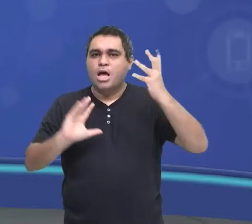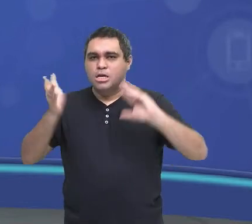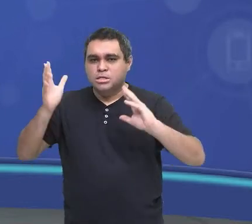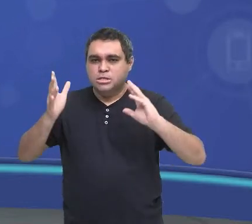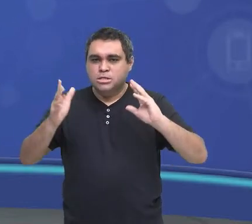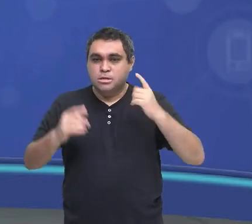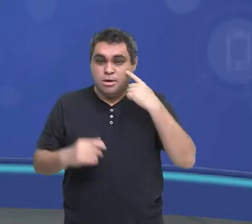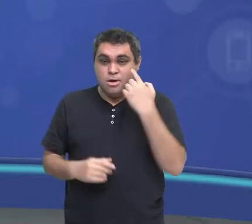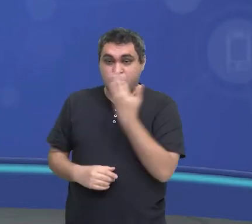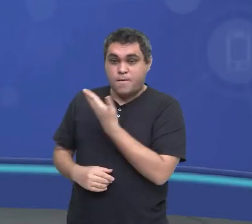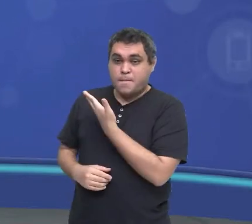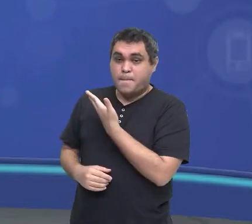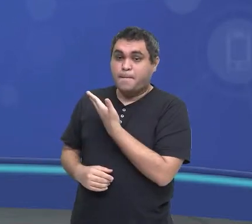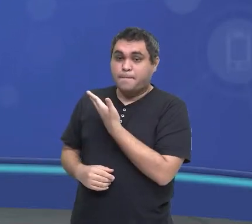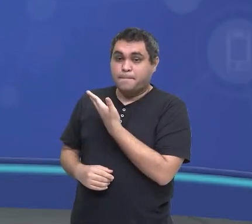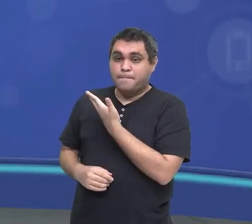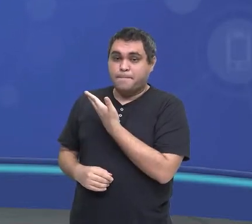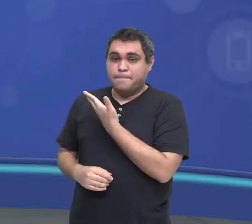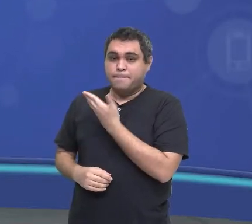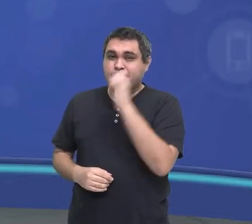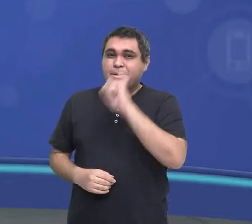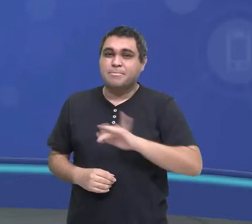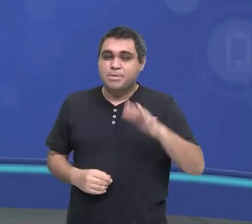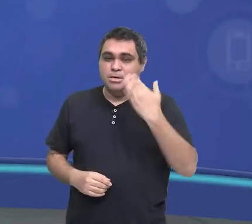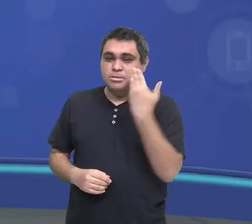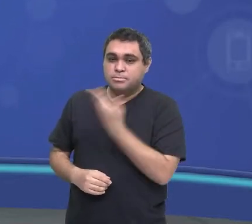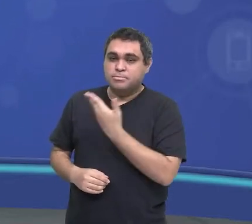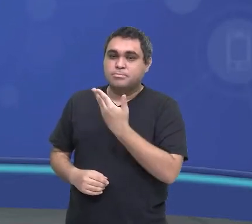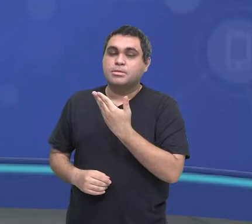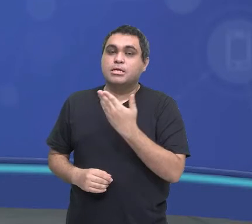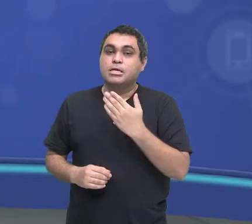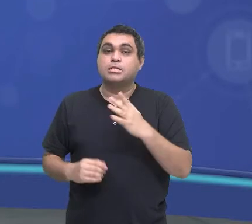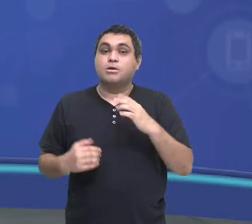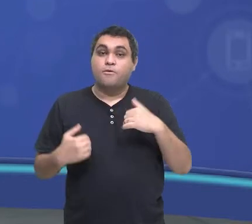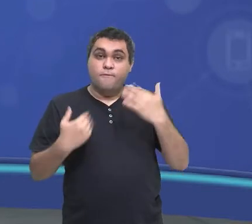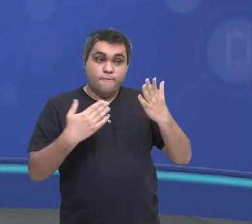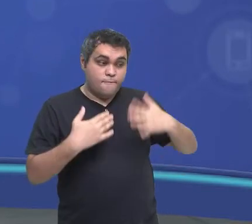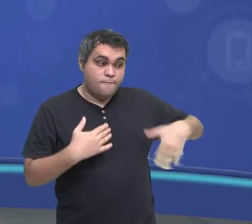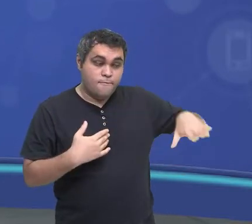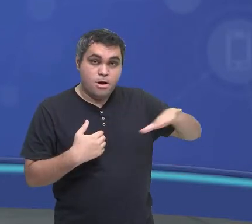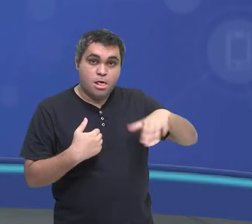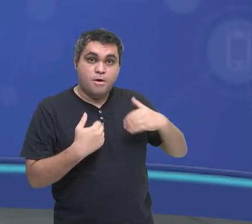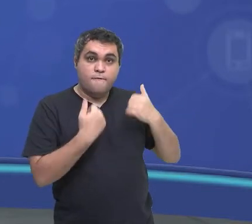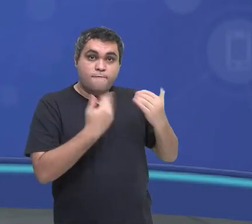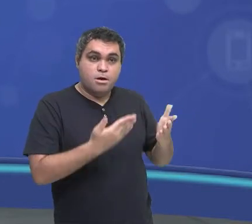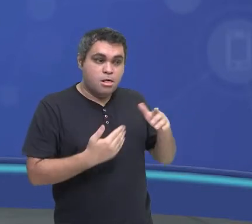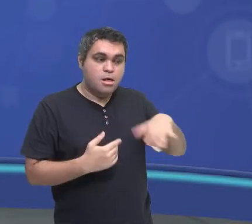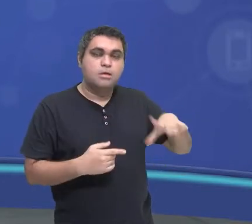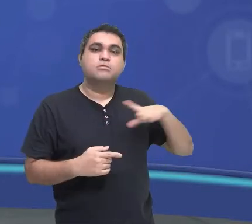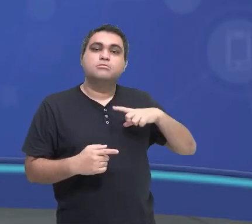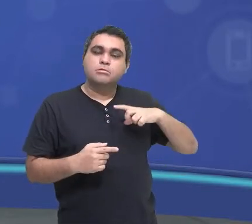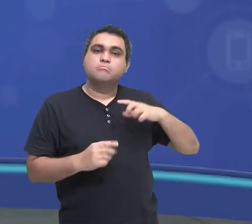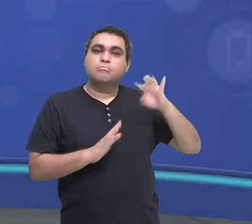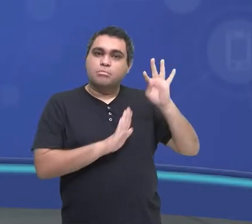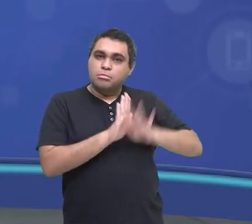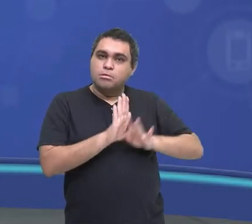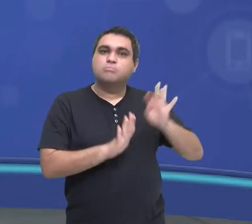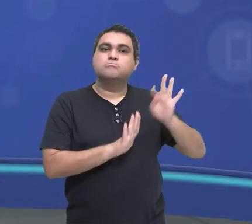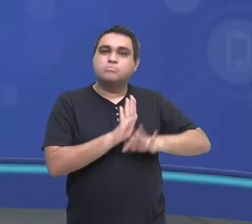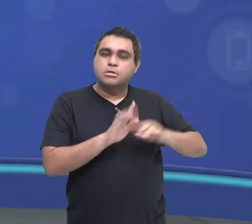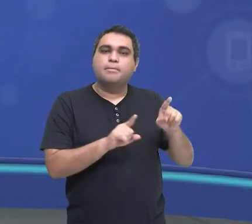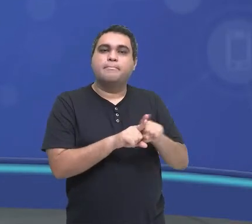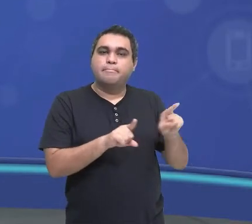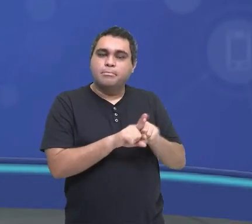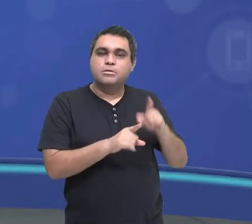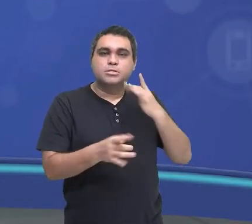essas características ali das partes externas da igreja. Então é apresentado também esses textos profanos fora da igreja,